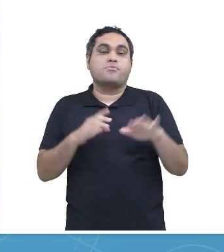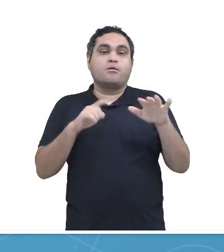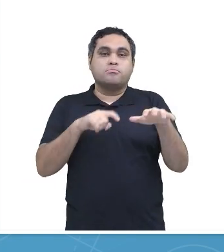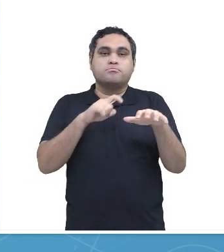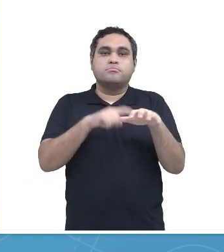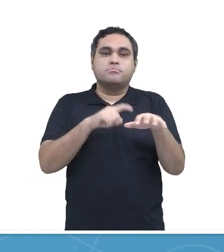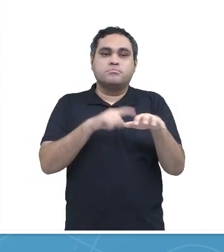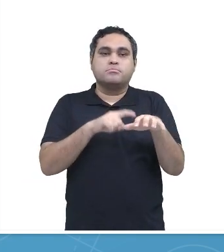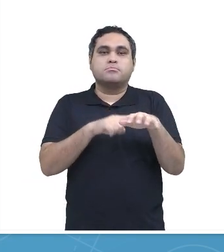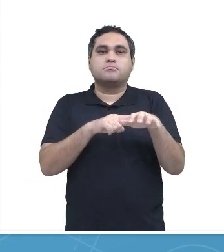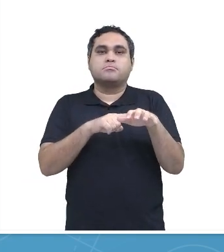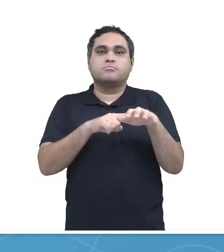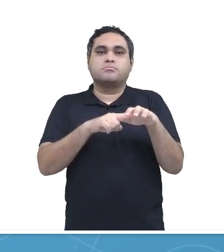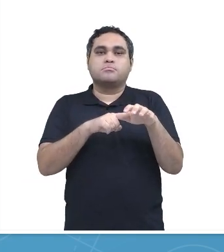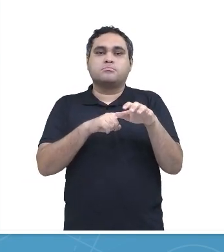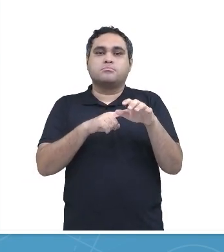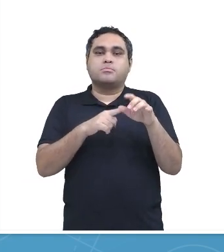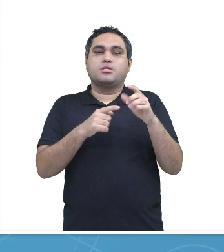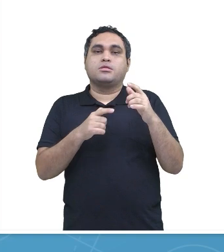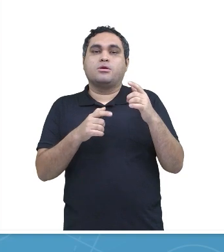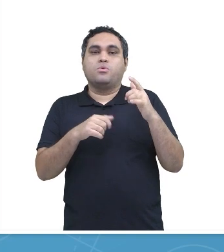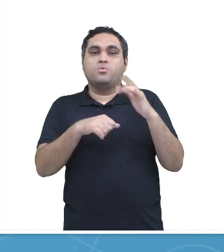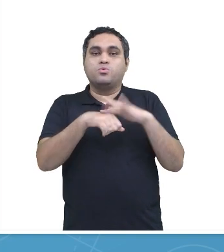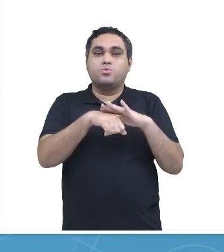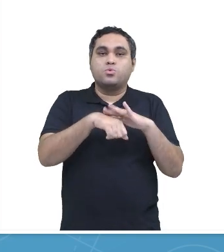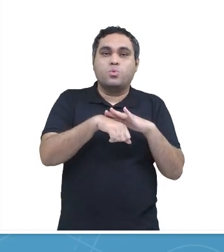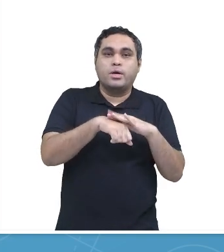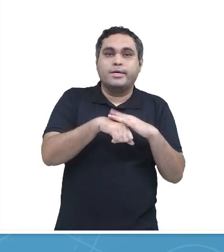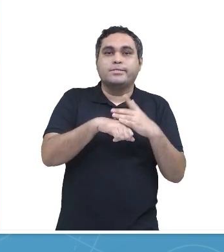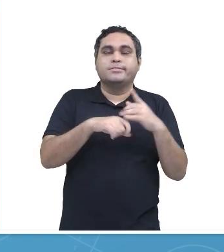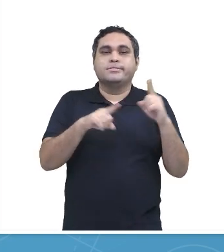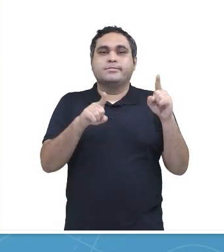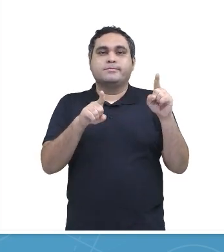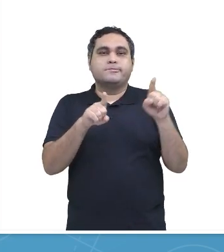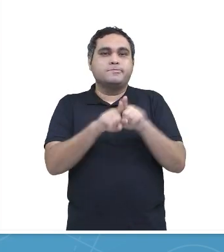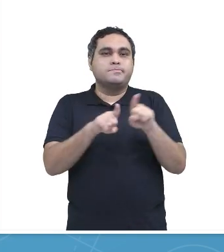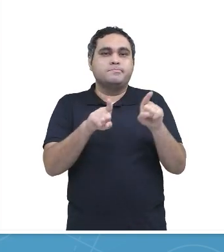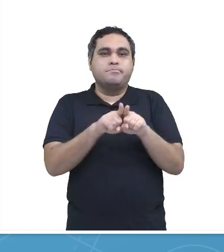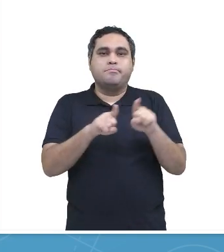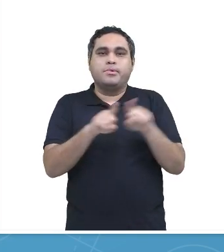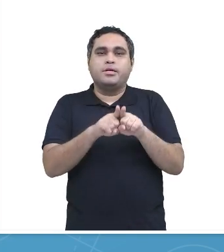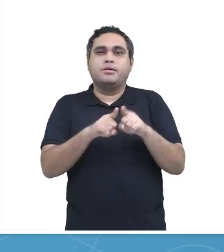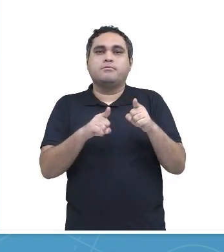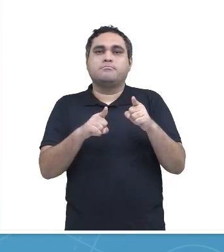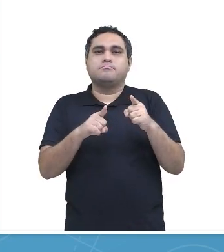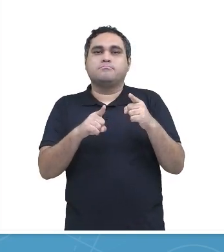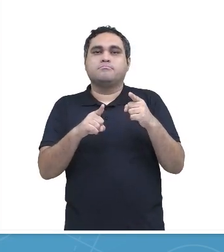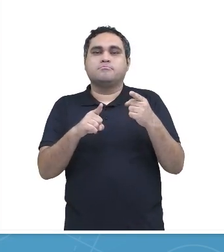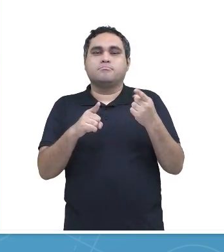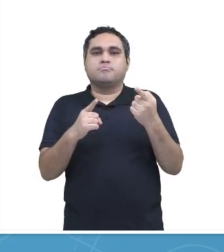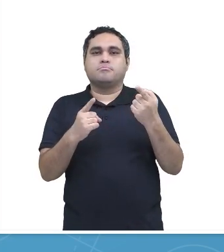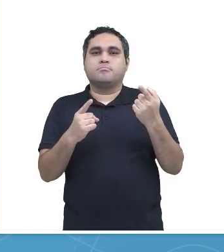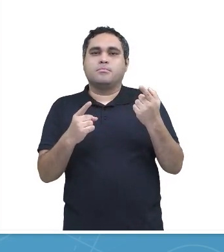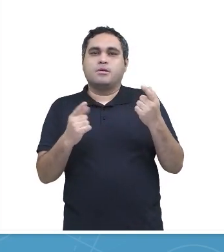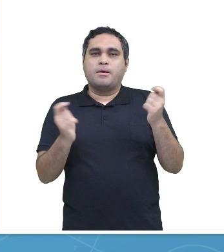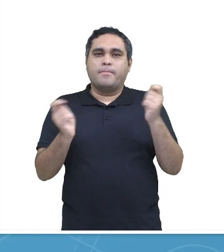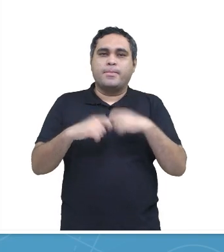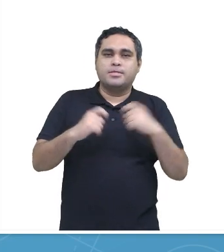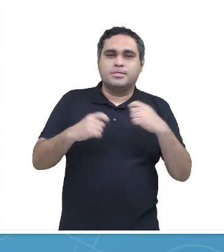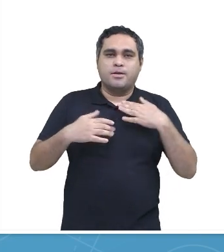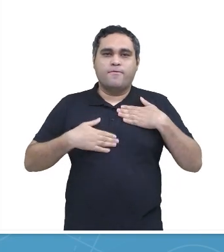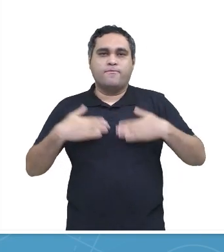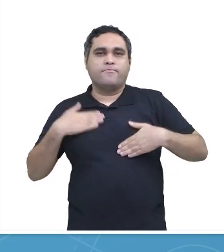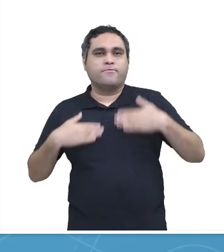de doenças crônicas e diminuição das habilidades e capacidades físicas da pessoa,